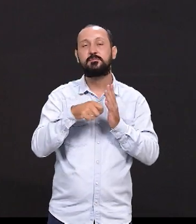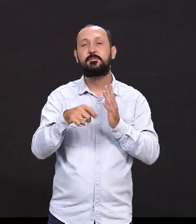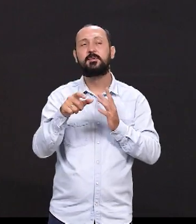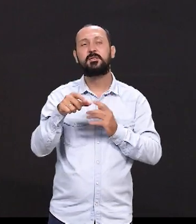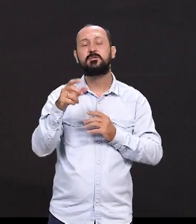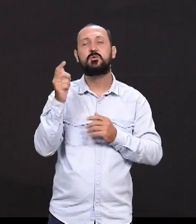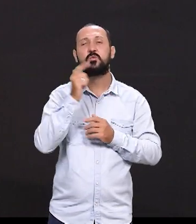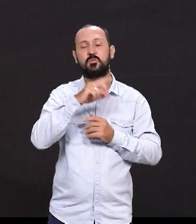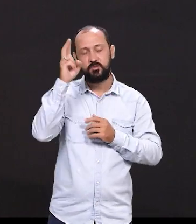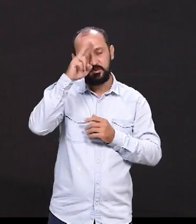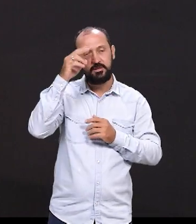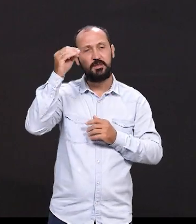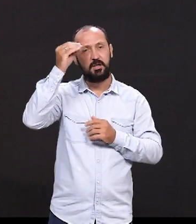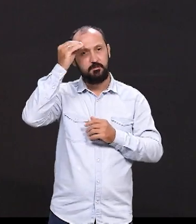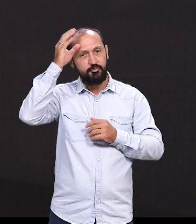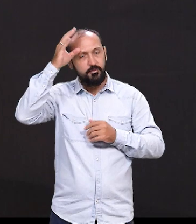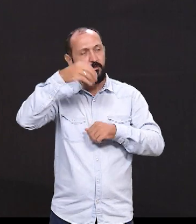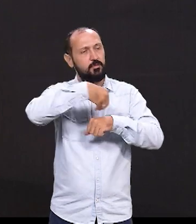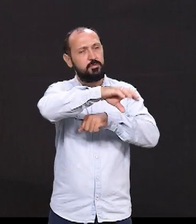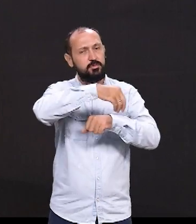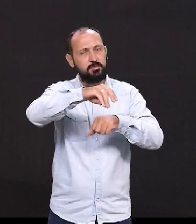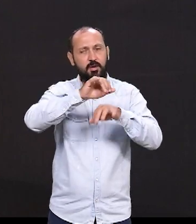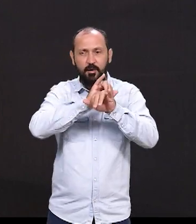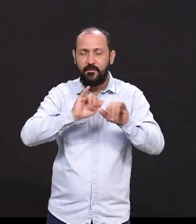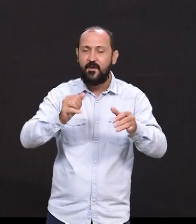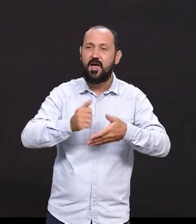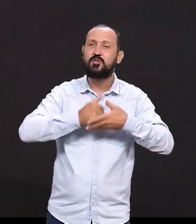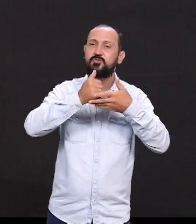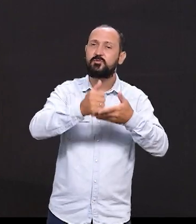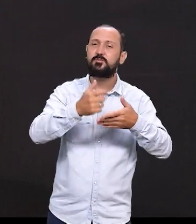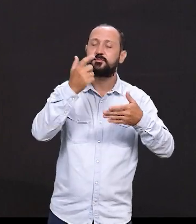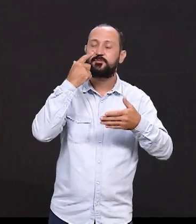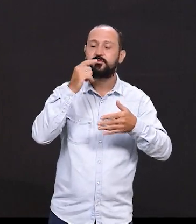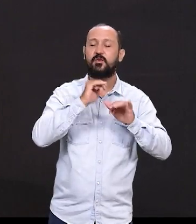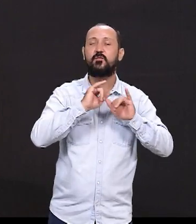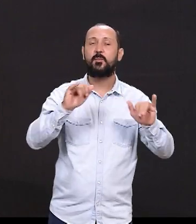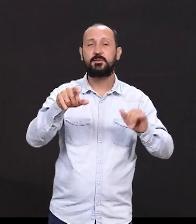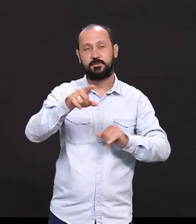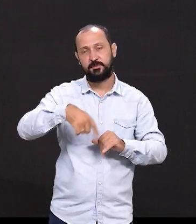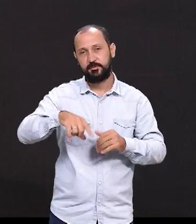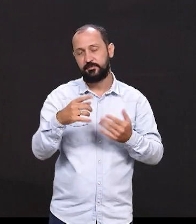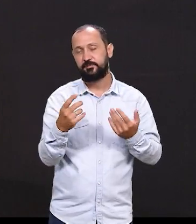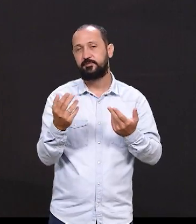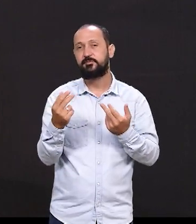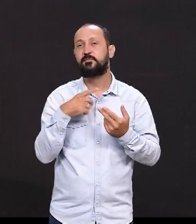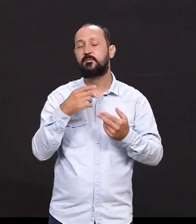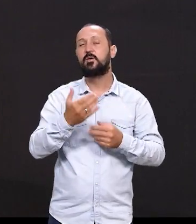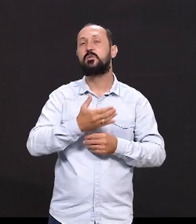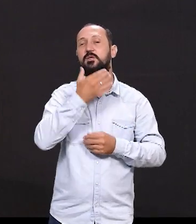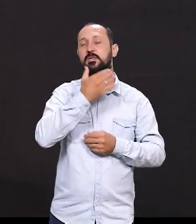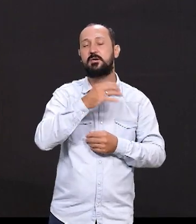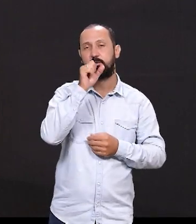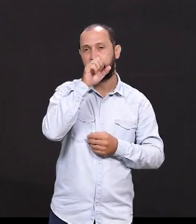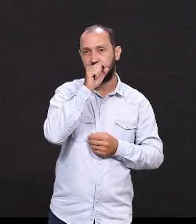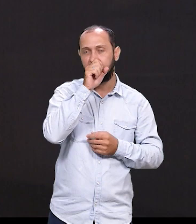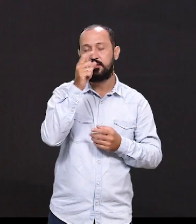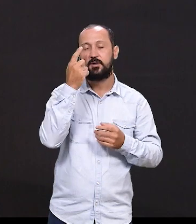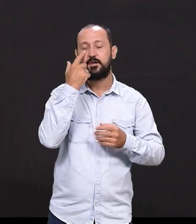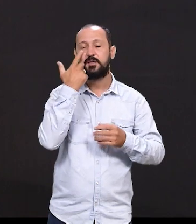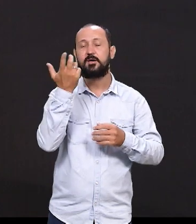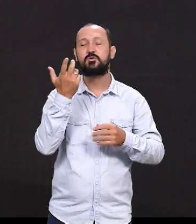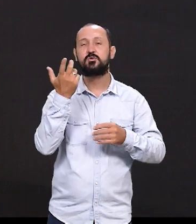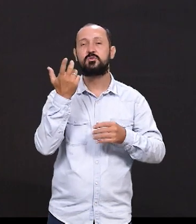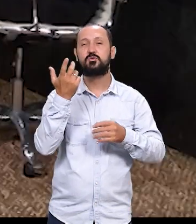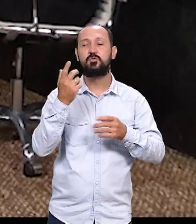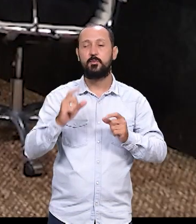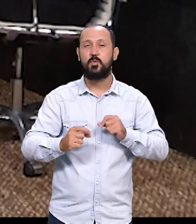nos meses para que a gente possa sensibilizar divulgar facilitar a informação chegar até as pessoas né como tem o Dezembro laranja que é sobre o